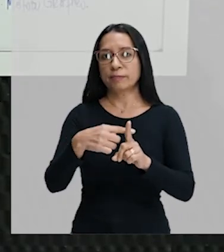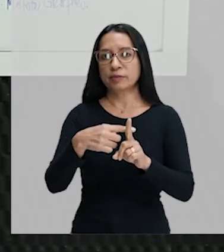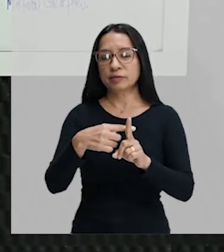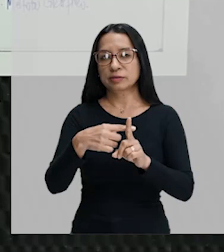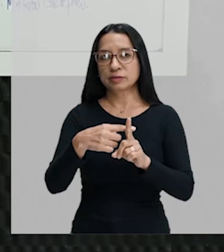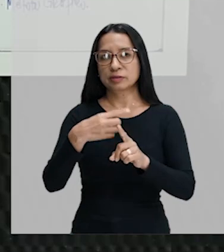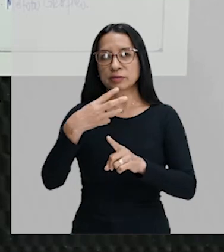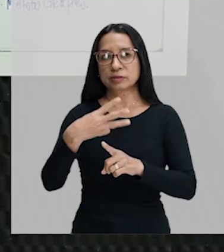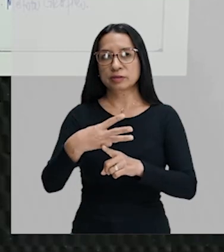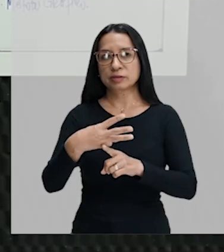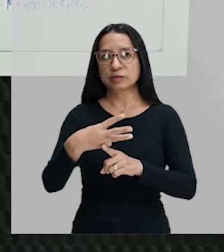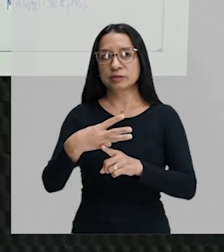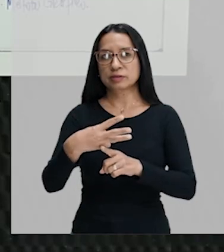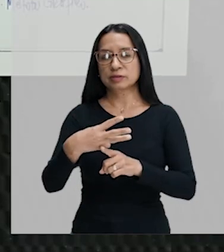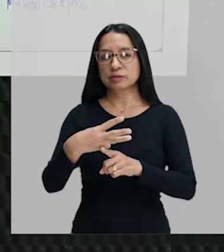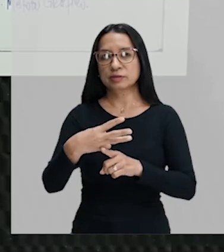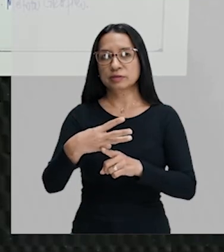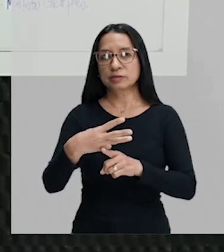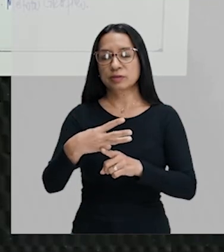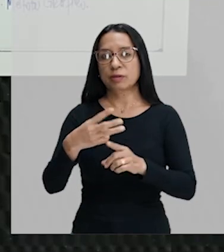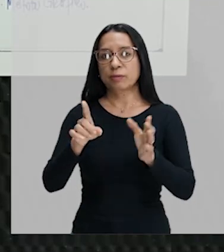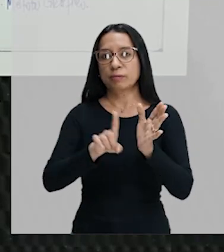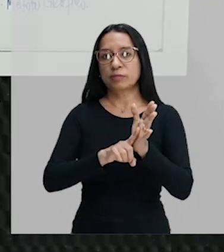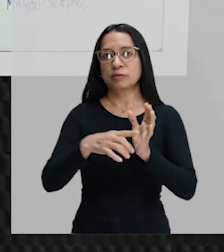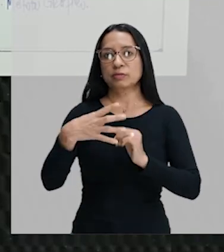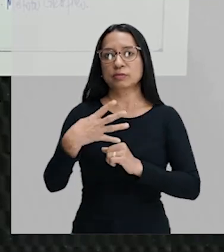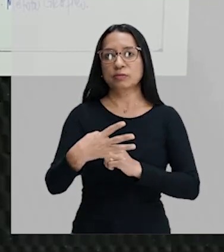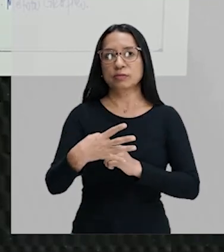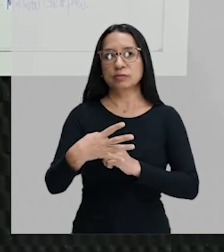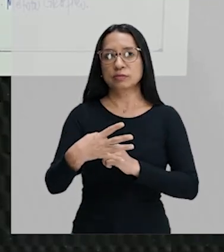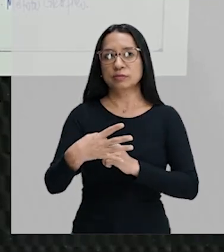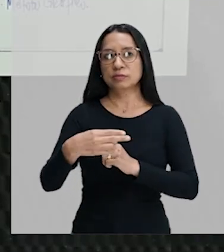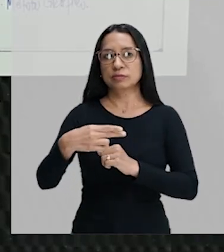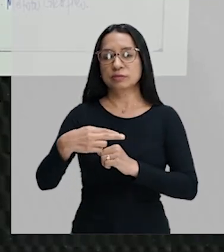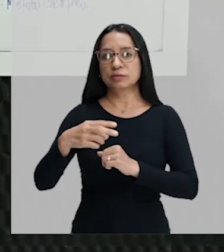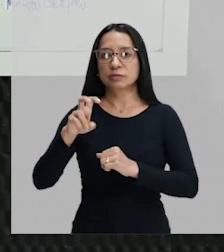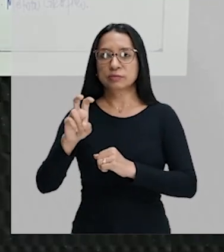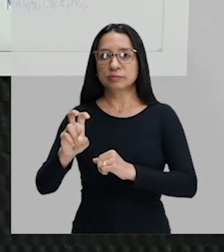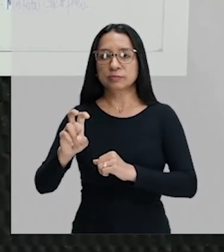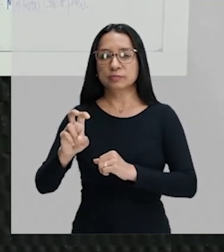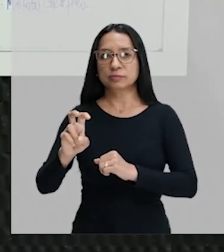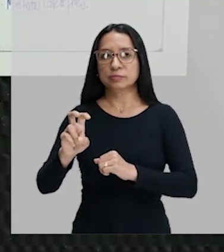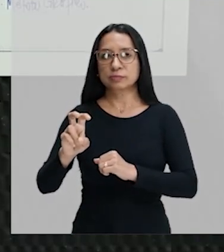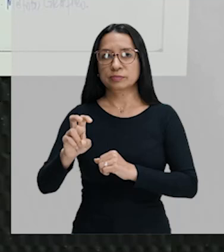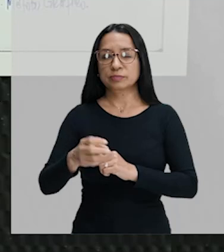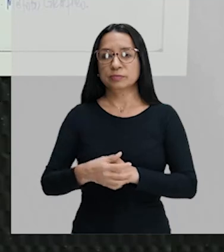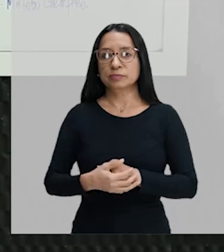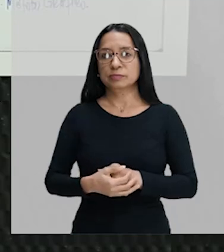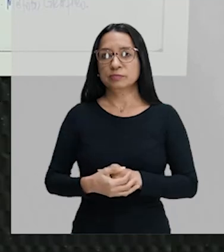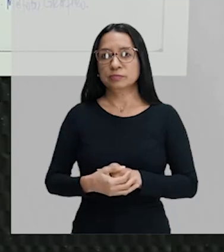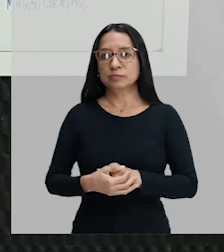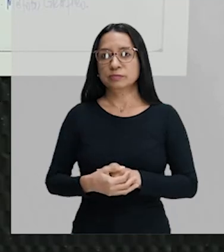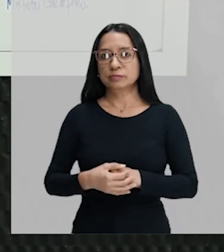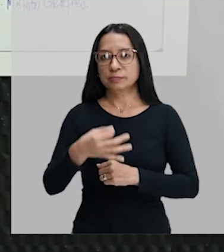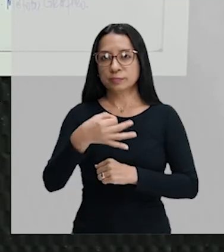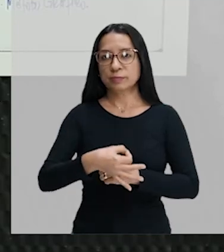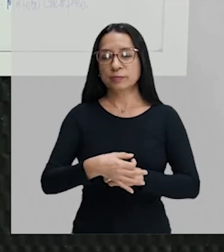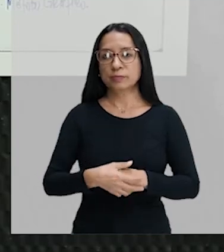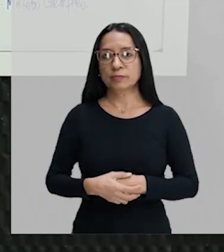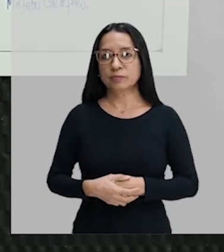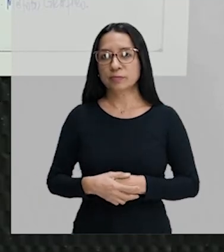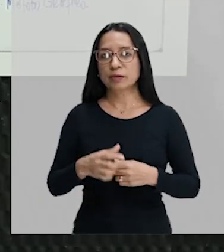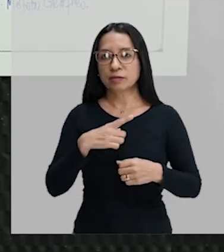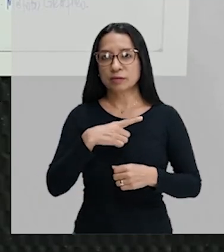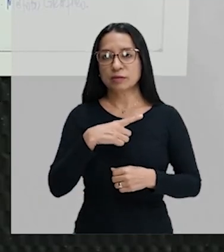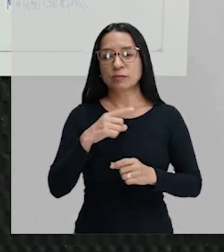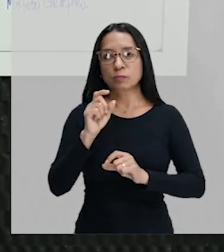mais 3, menos 4, igual a 5. Certo? E